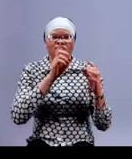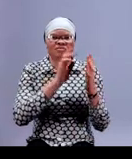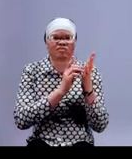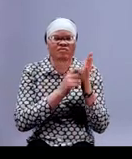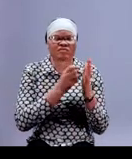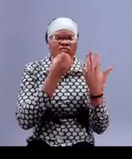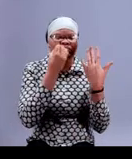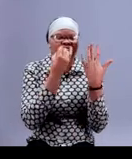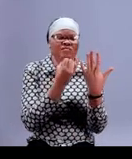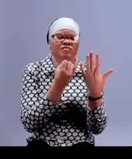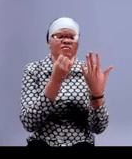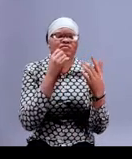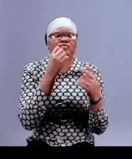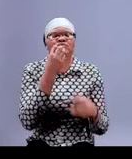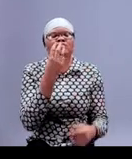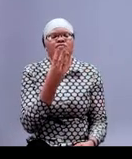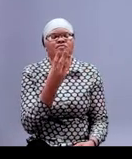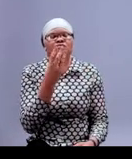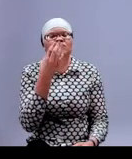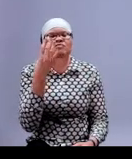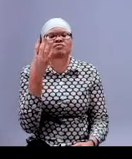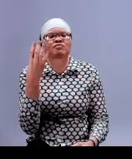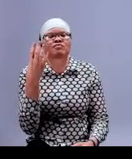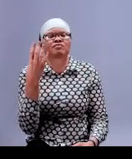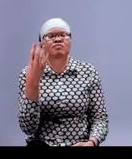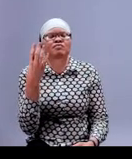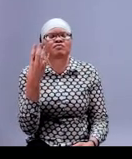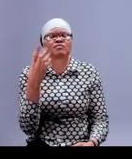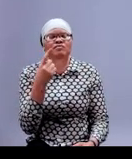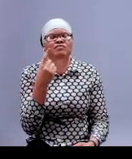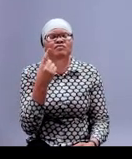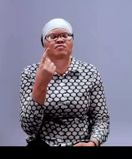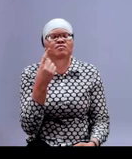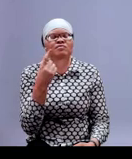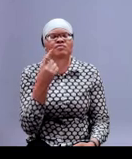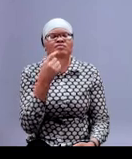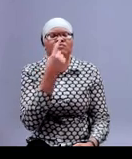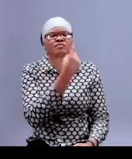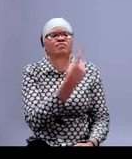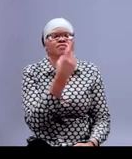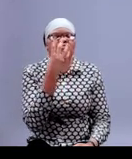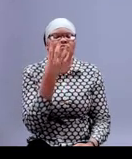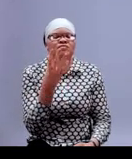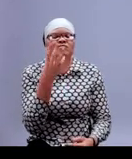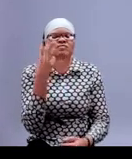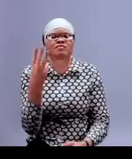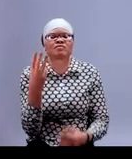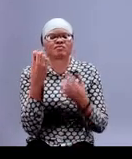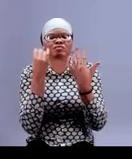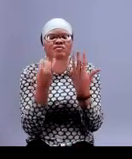vamos somando vamos ter 6 3 3 4 1